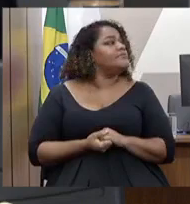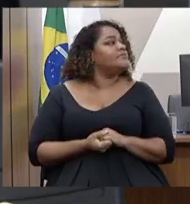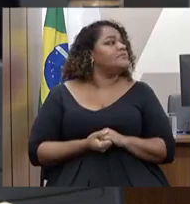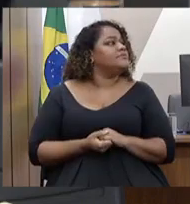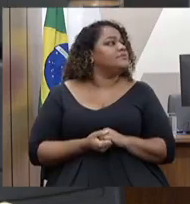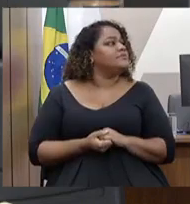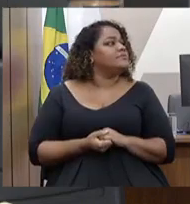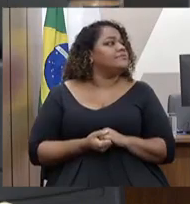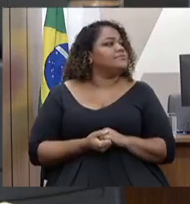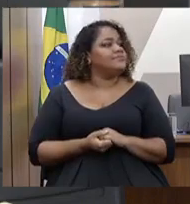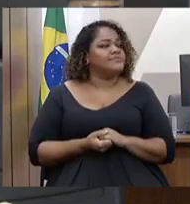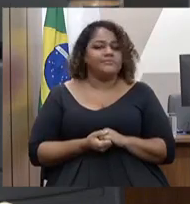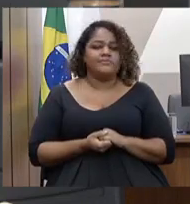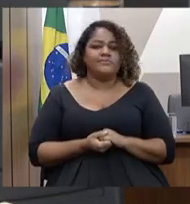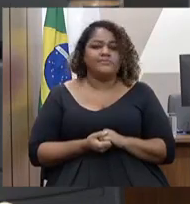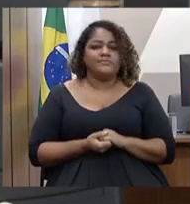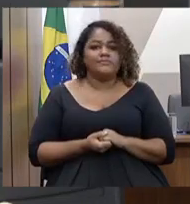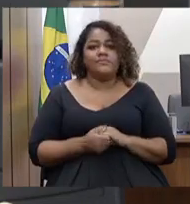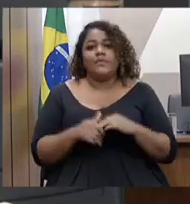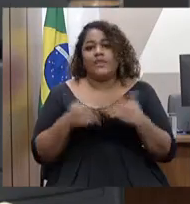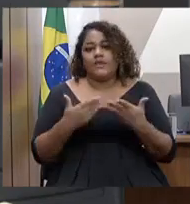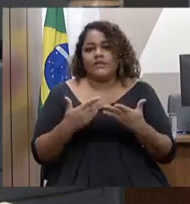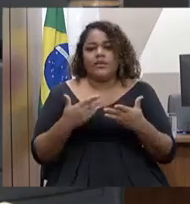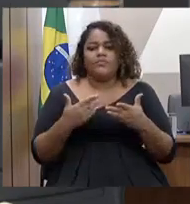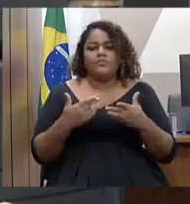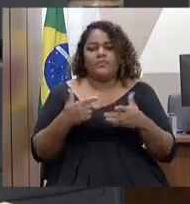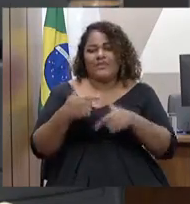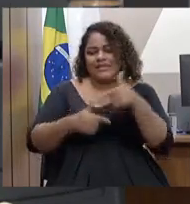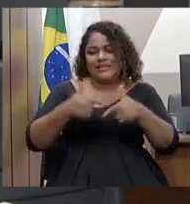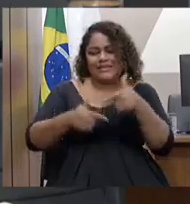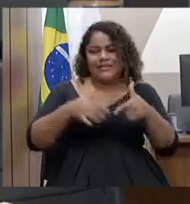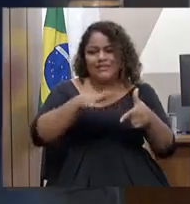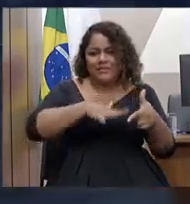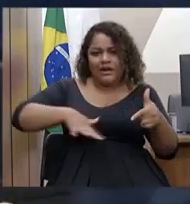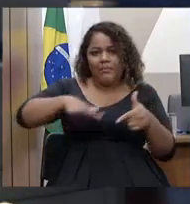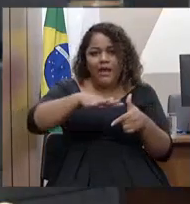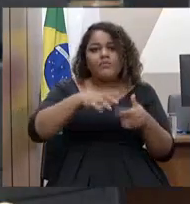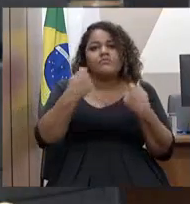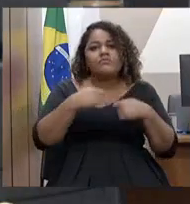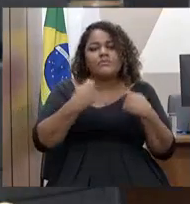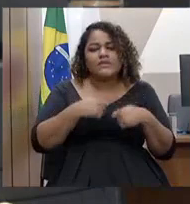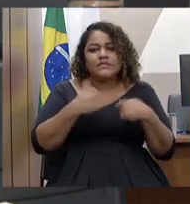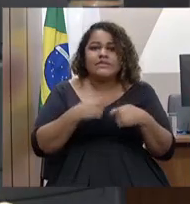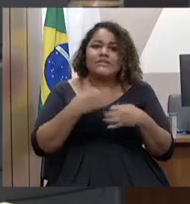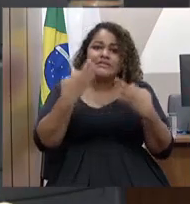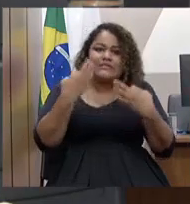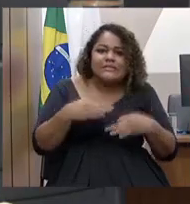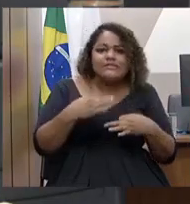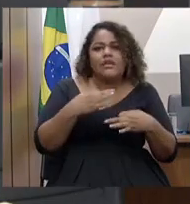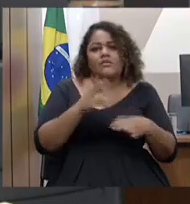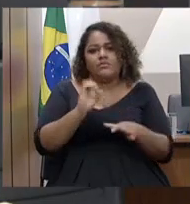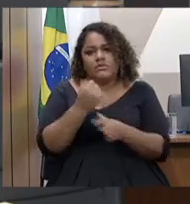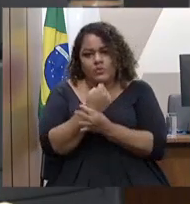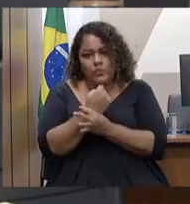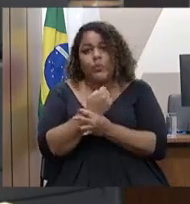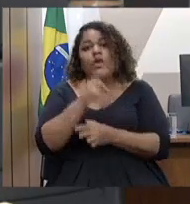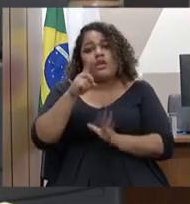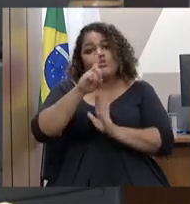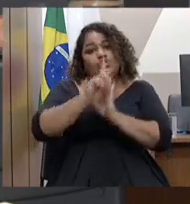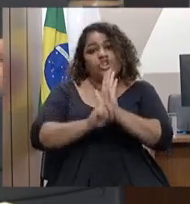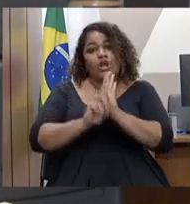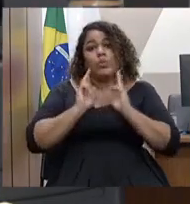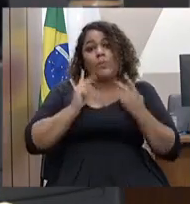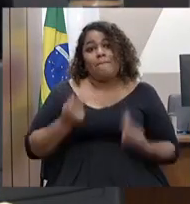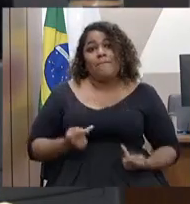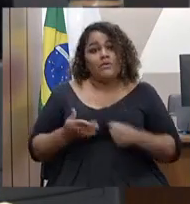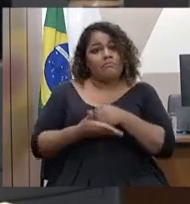né Nós temos que um ambiente de trabalho adequado e seguro bem como a saúde São Direitos Humanos fundamentais do cidadão trabalhador